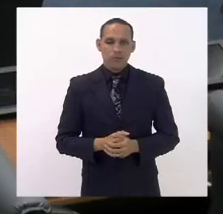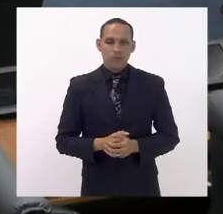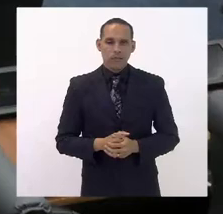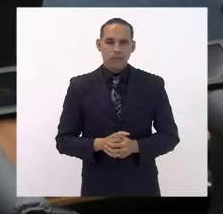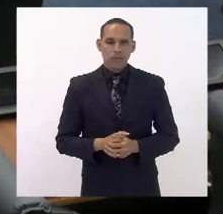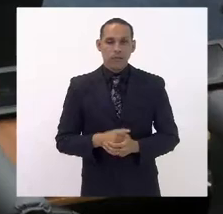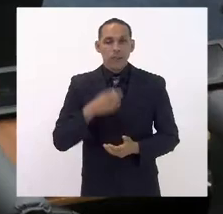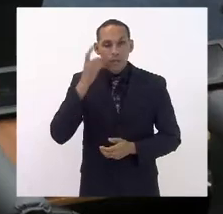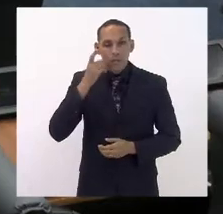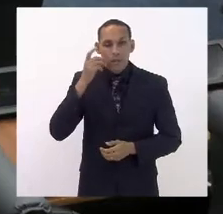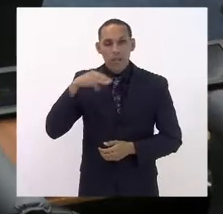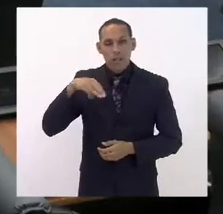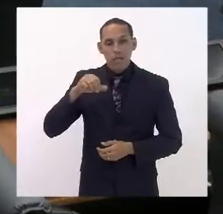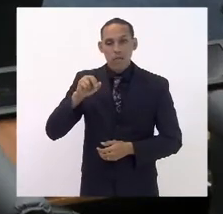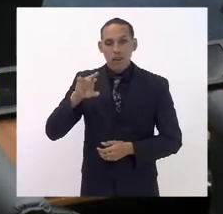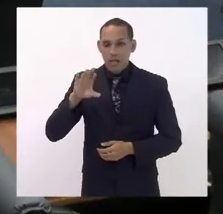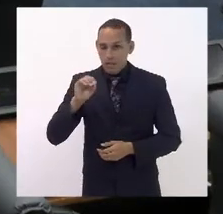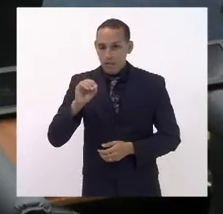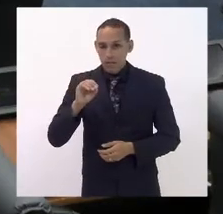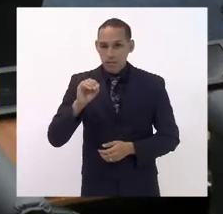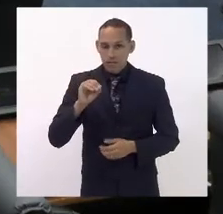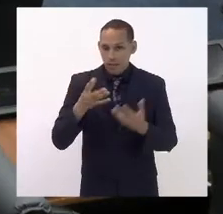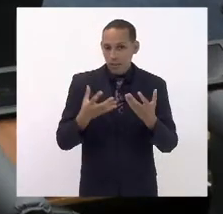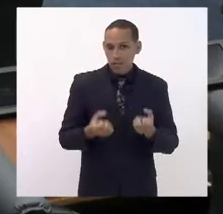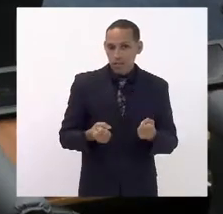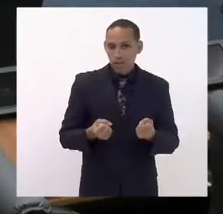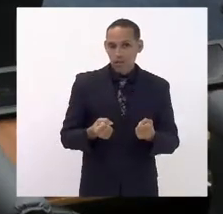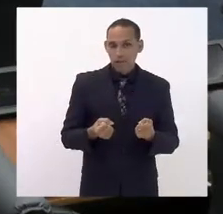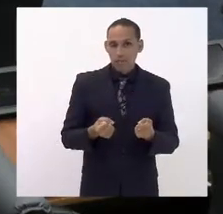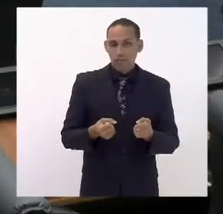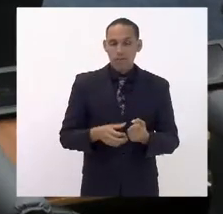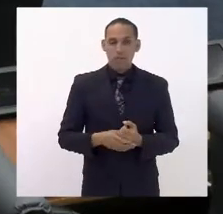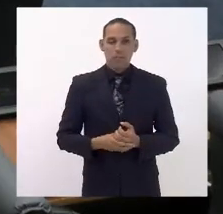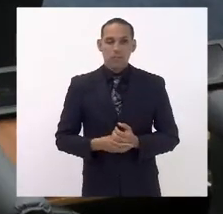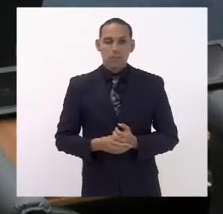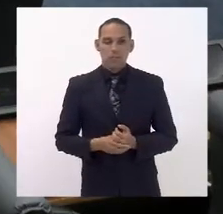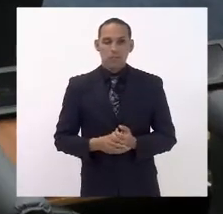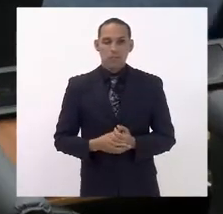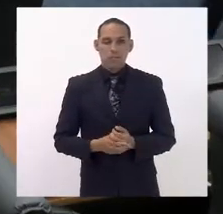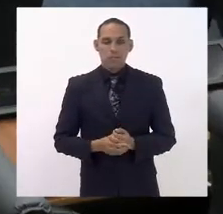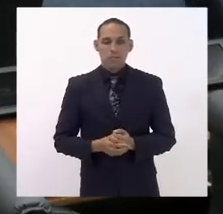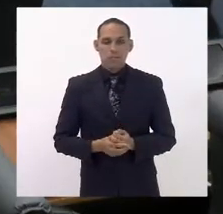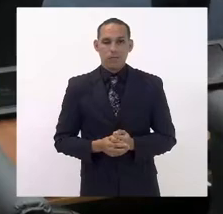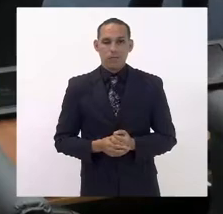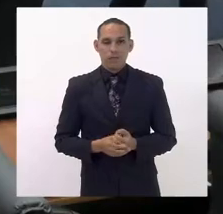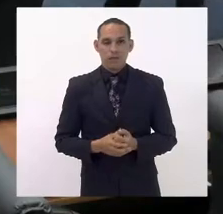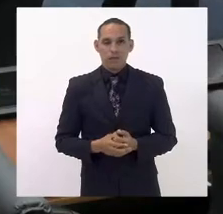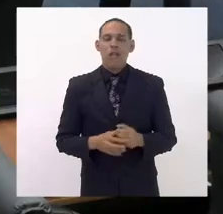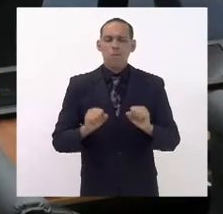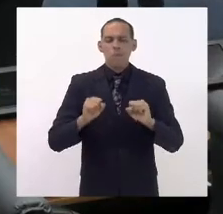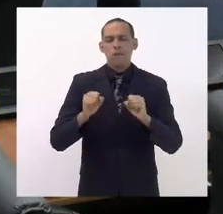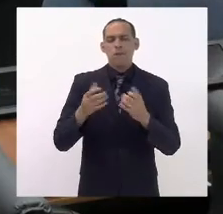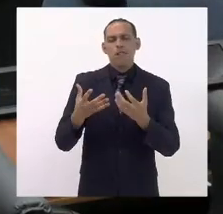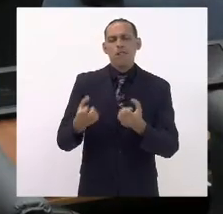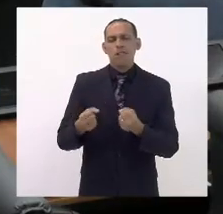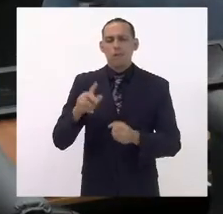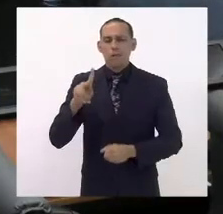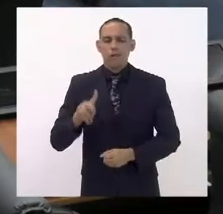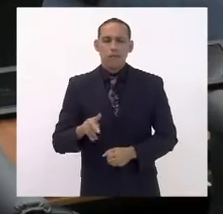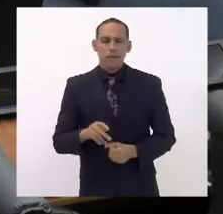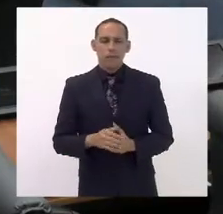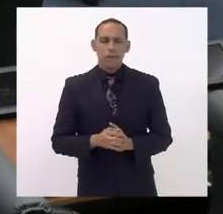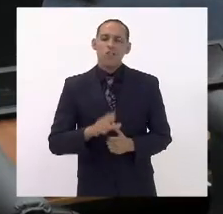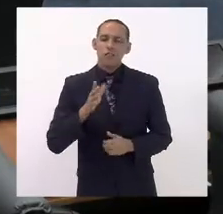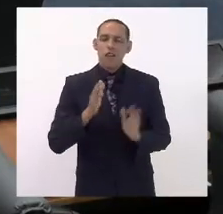Pode falar. Deputado Márcio, vai acatar? Vamos acatar. Pode acatar, presidente. Eu